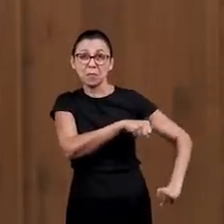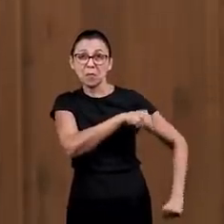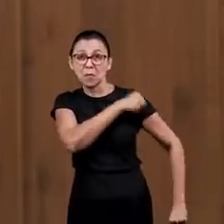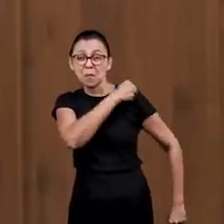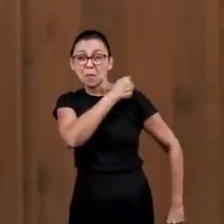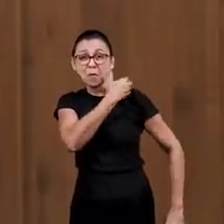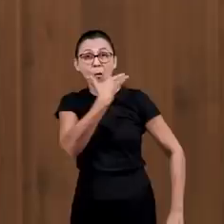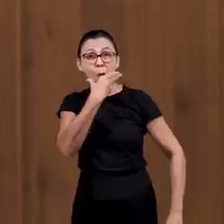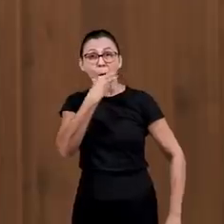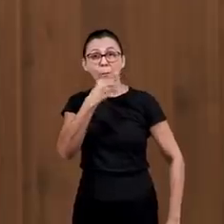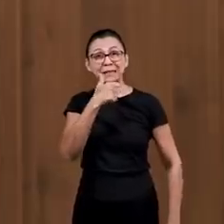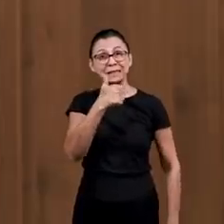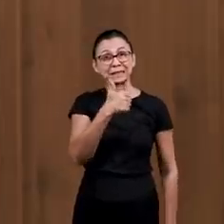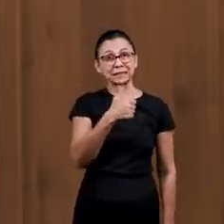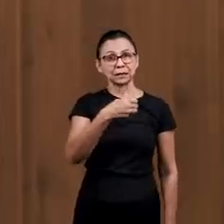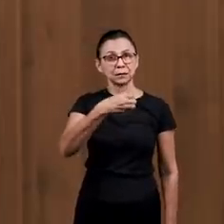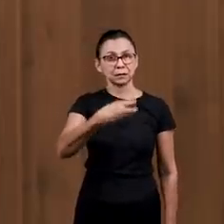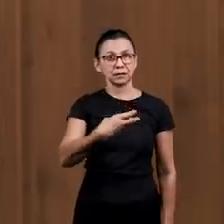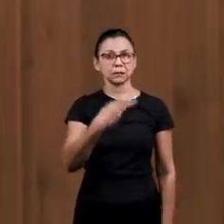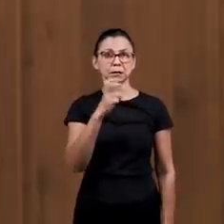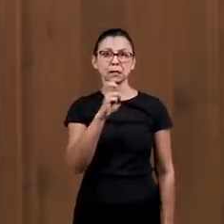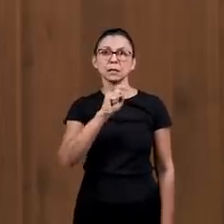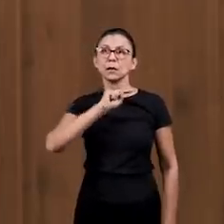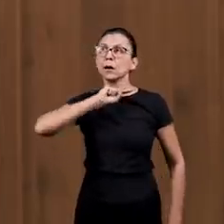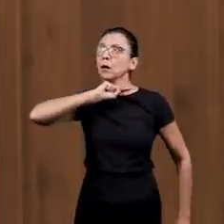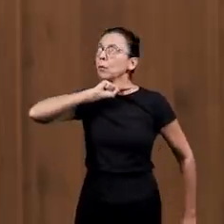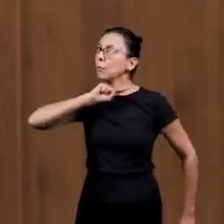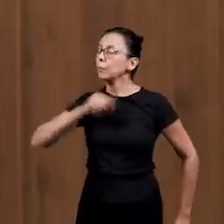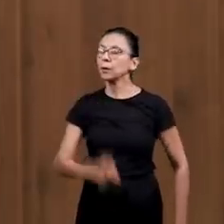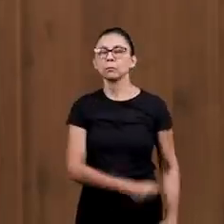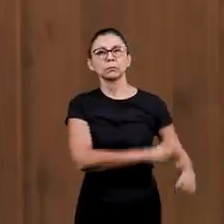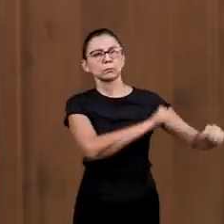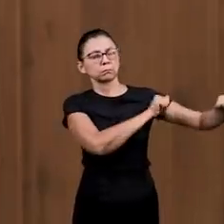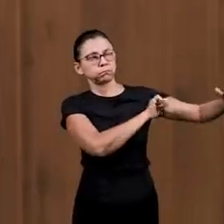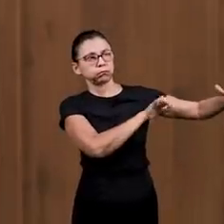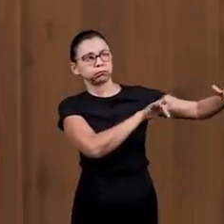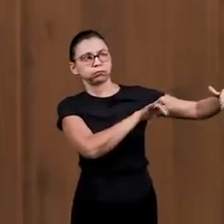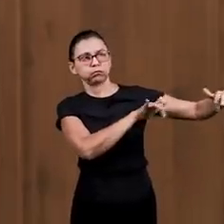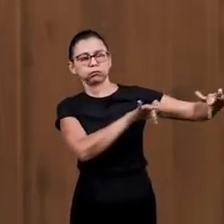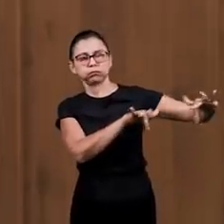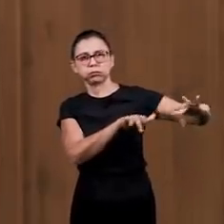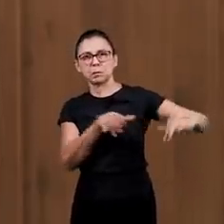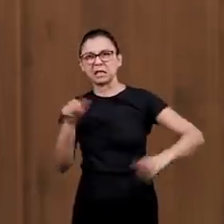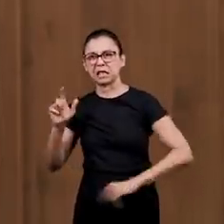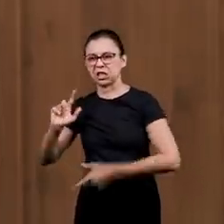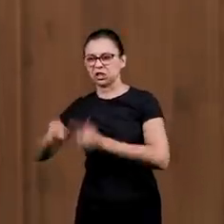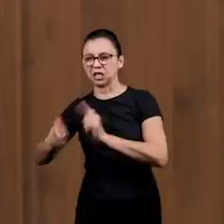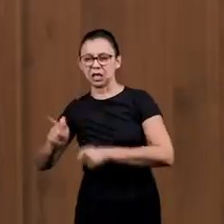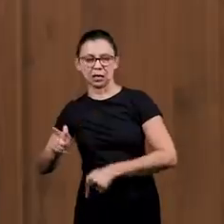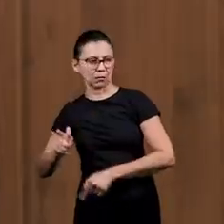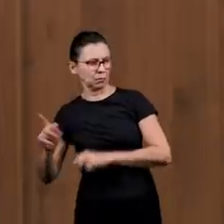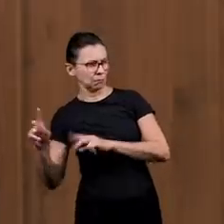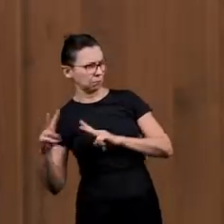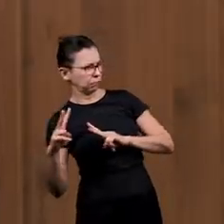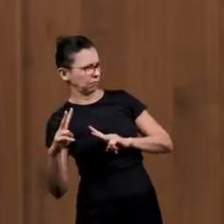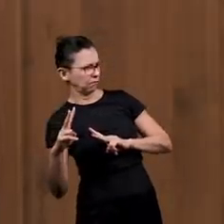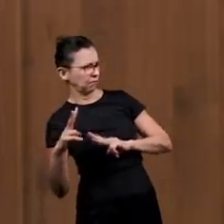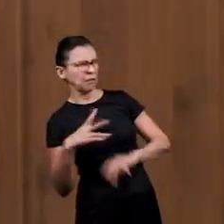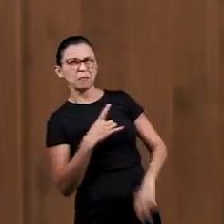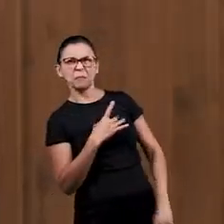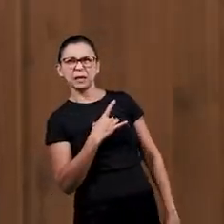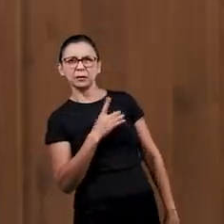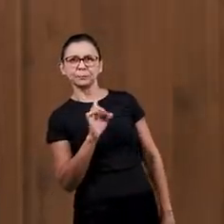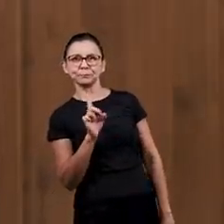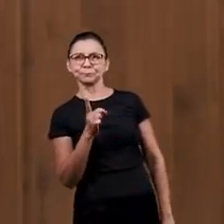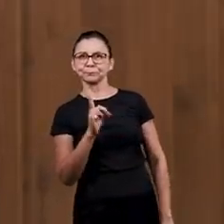Gideão não temeu. Ele tocou a buzina e convocou o povo de Israel para aquela batalha. No